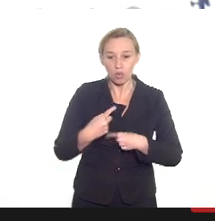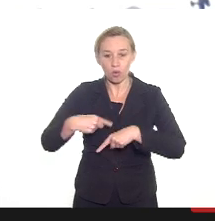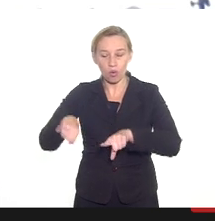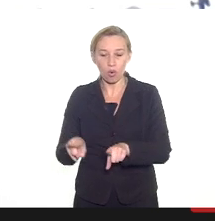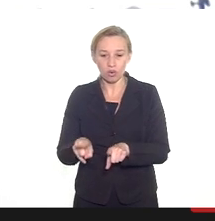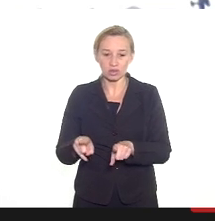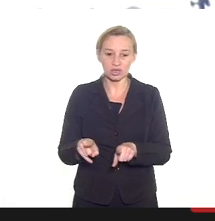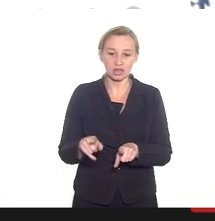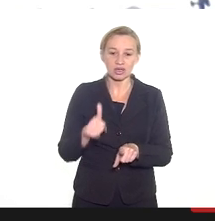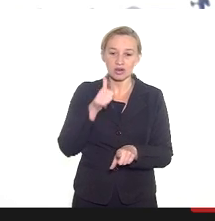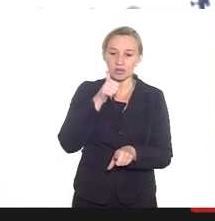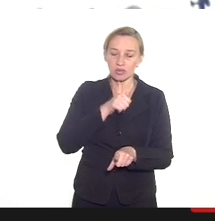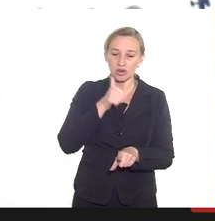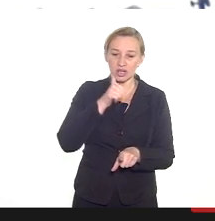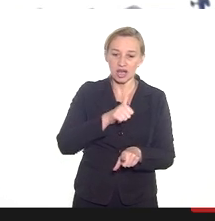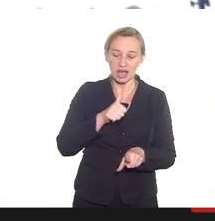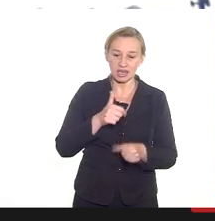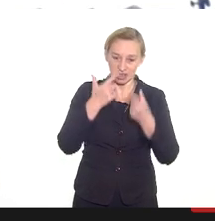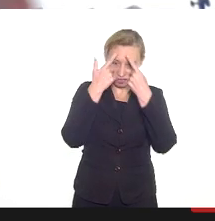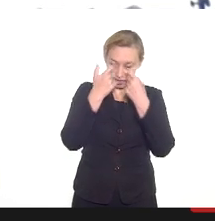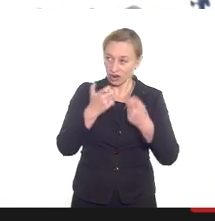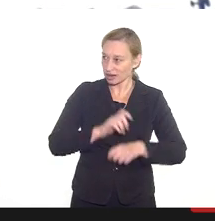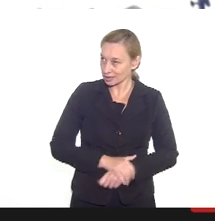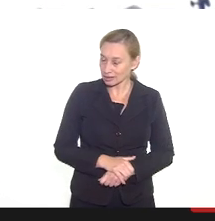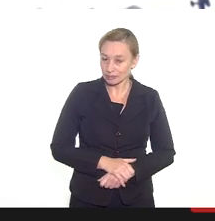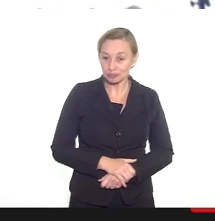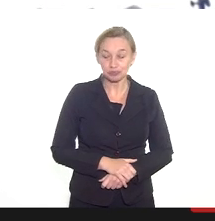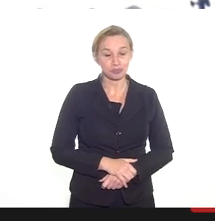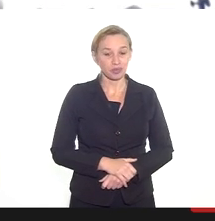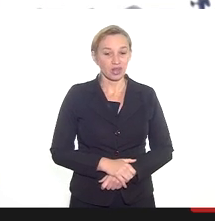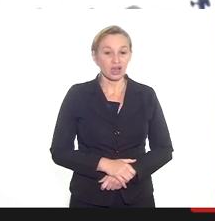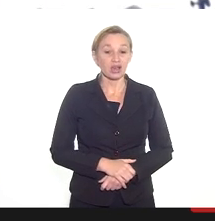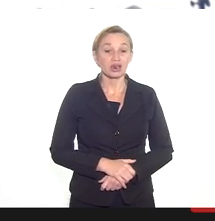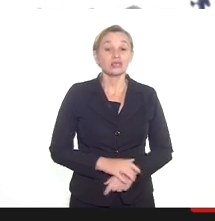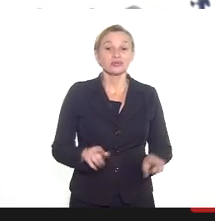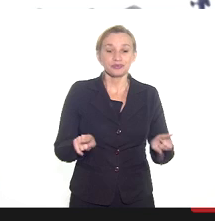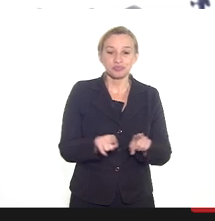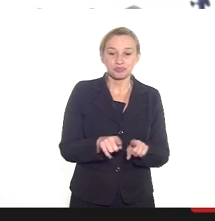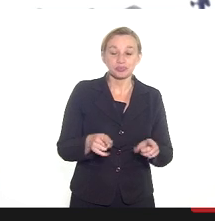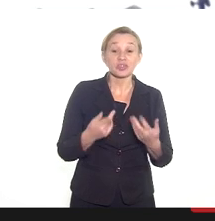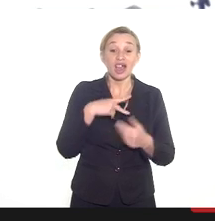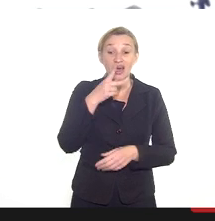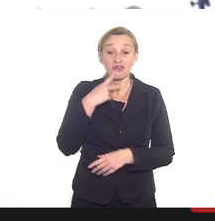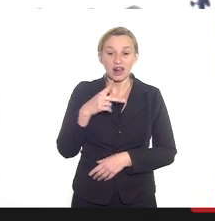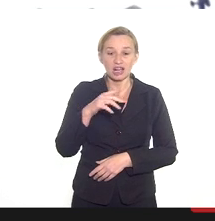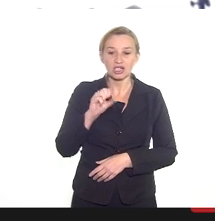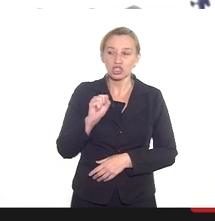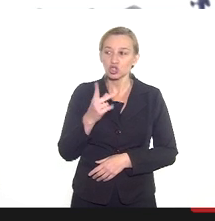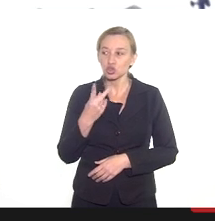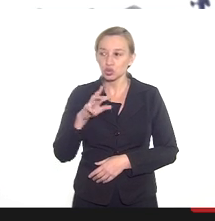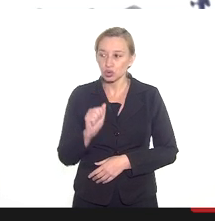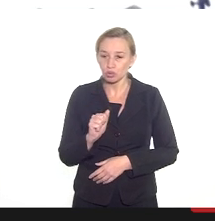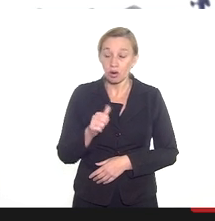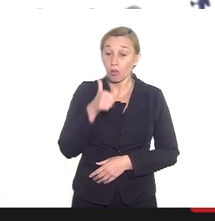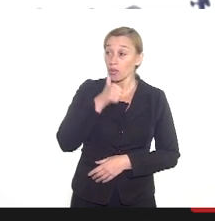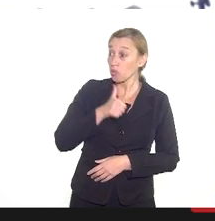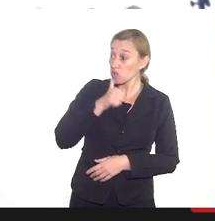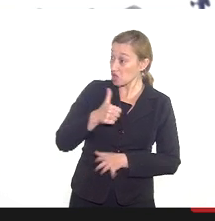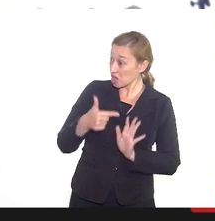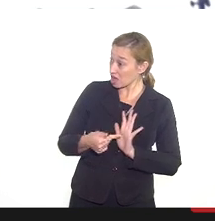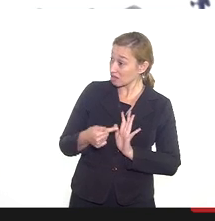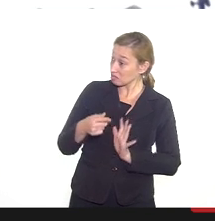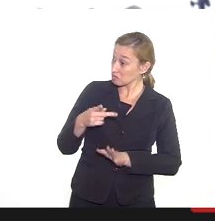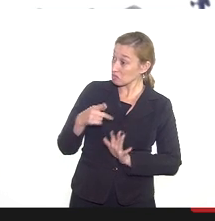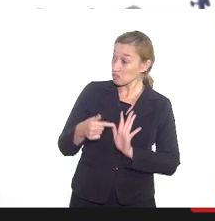combate a mulheres vítimas de violência. Quero também cumprimentar pela fala da Chuma, uma mulher que nos